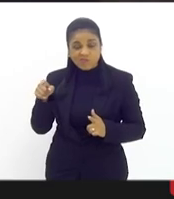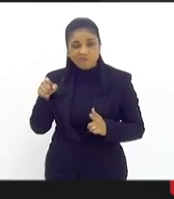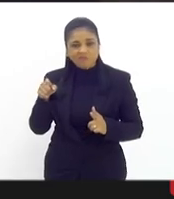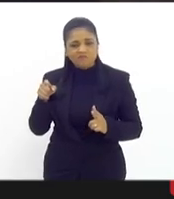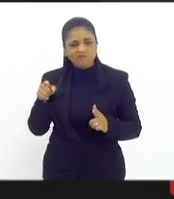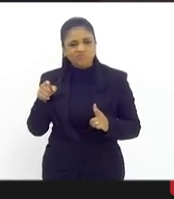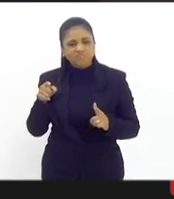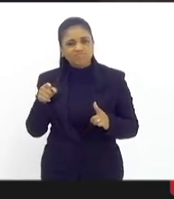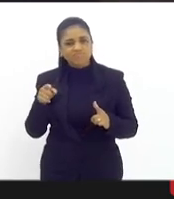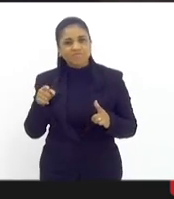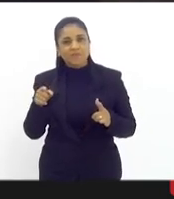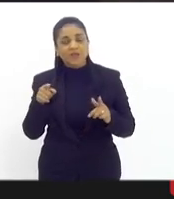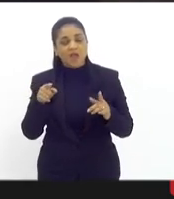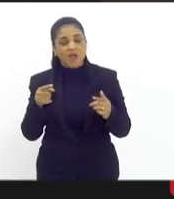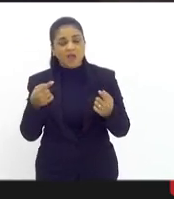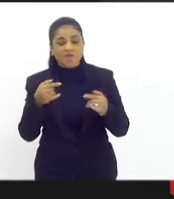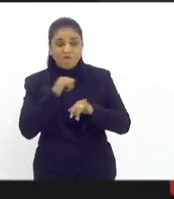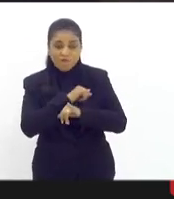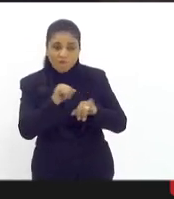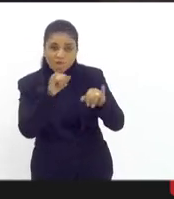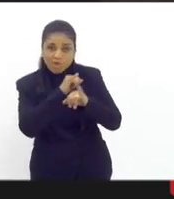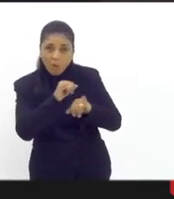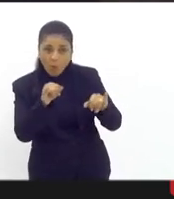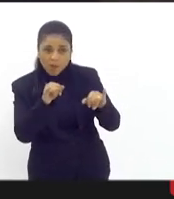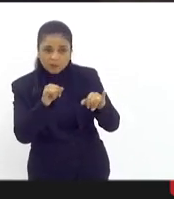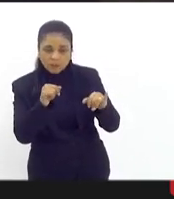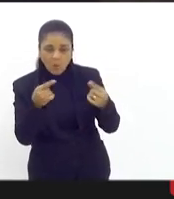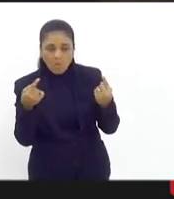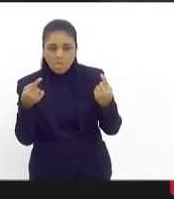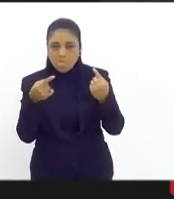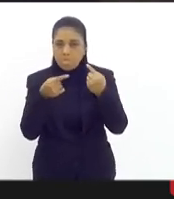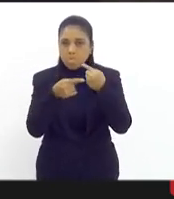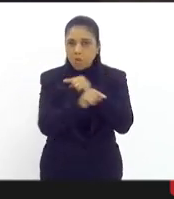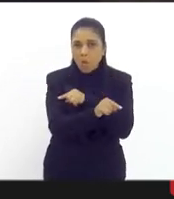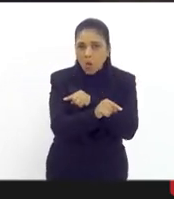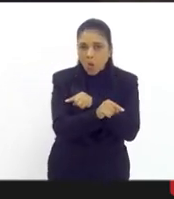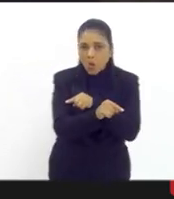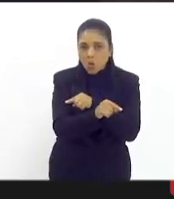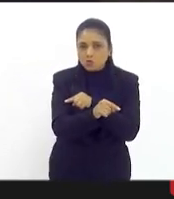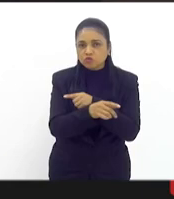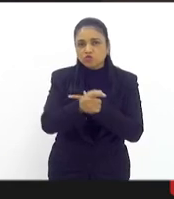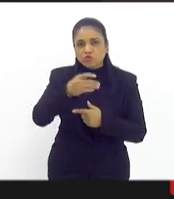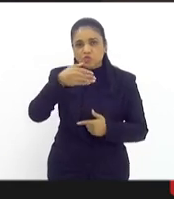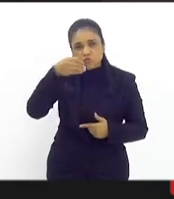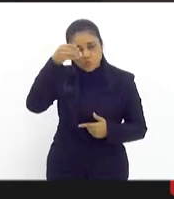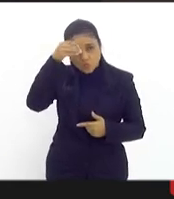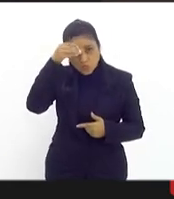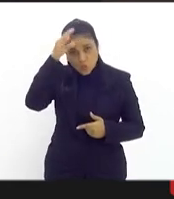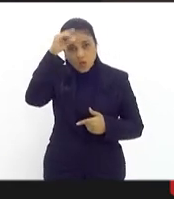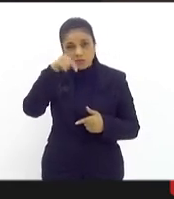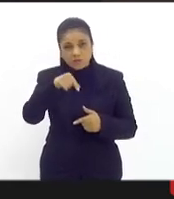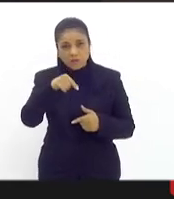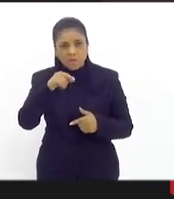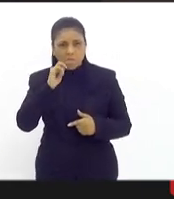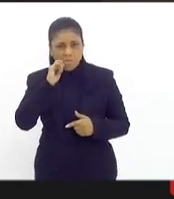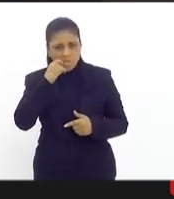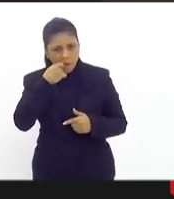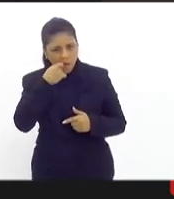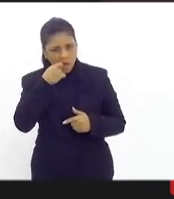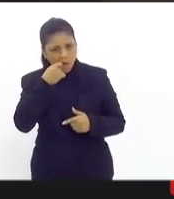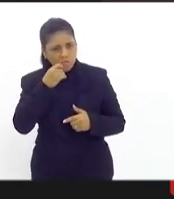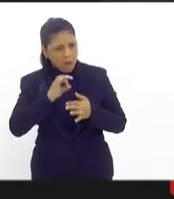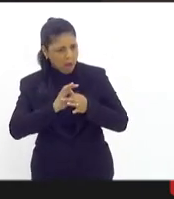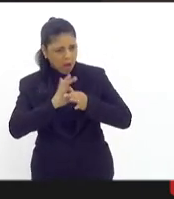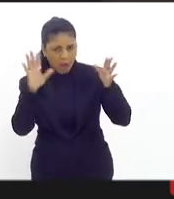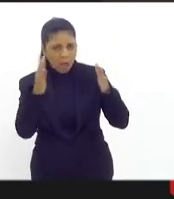desassocia a informação do que realmente você tem de conhecimento, que o pão, enfim, qualquer um pode comer pão à vontade, que não vai